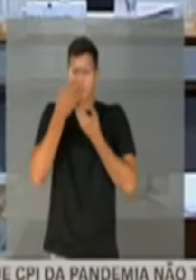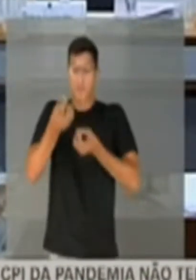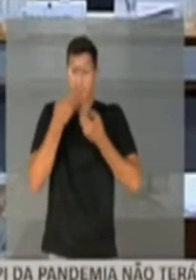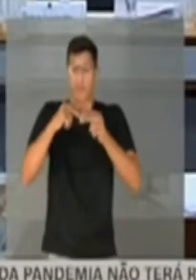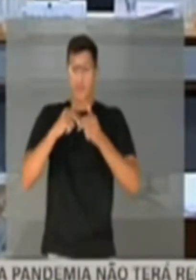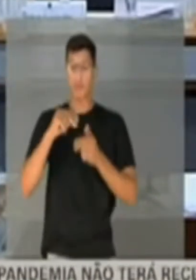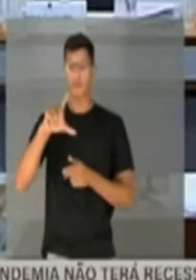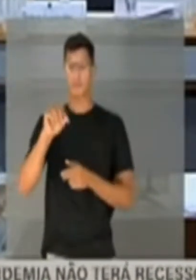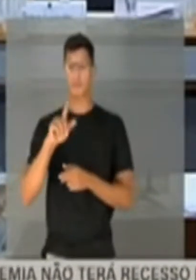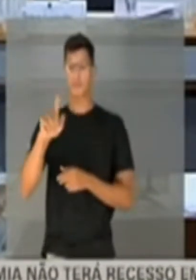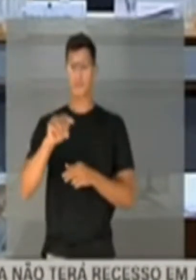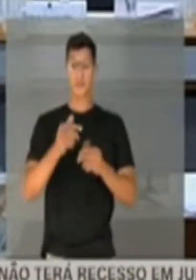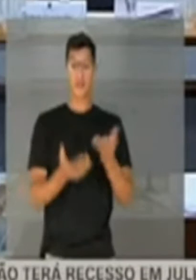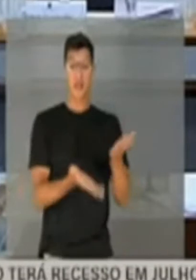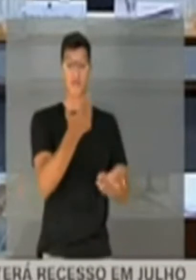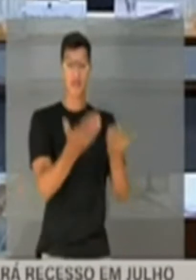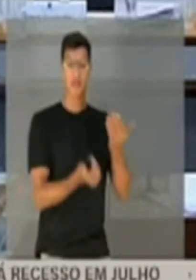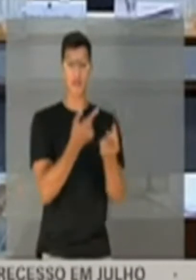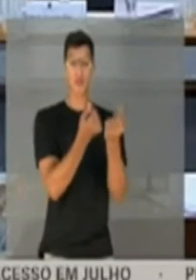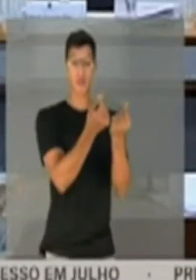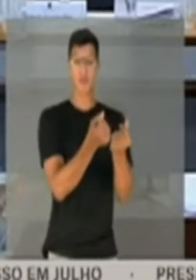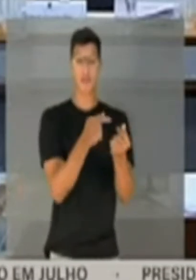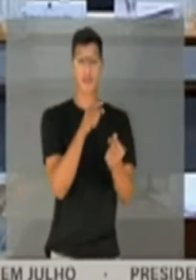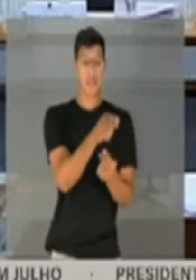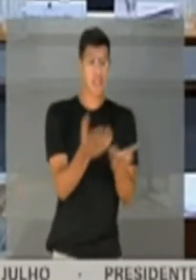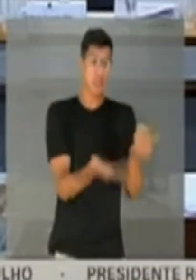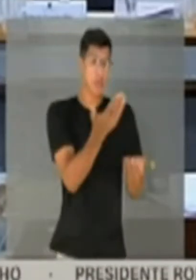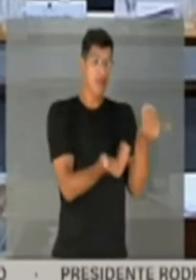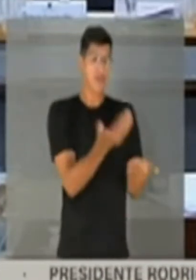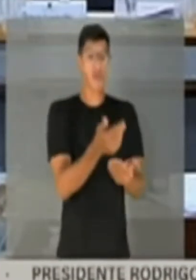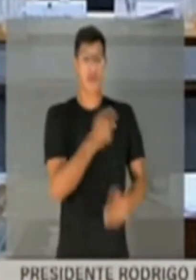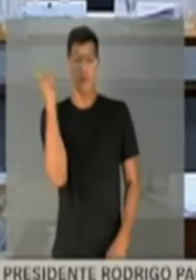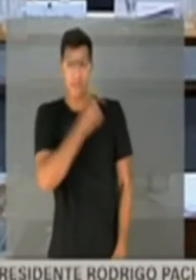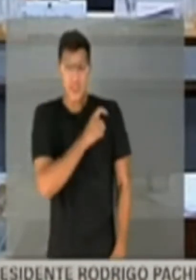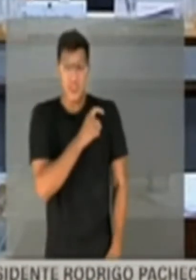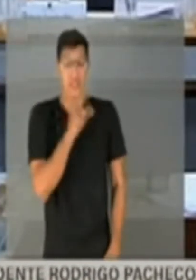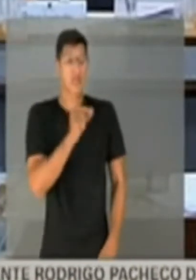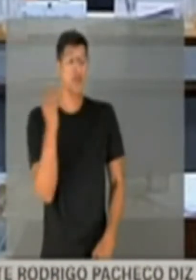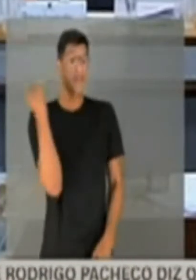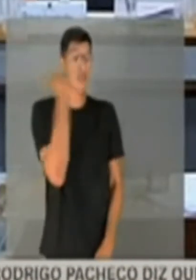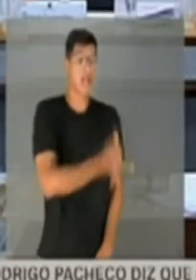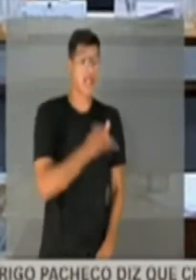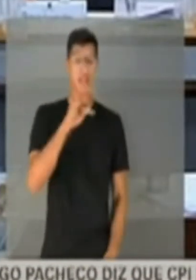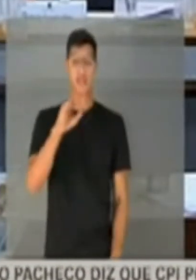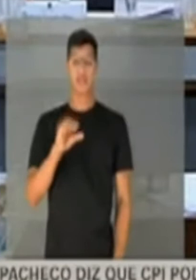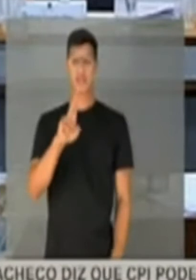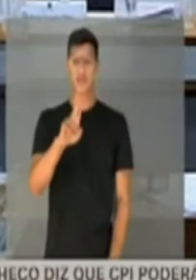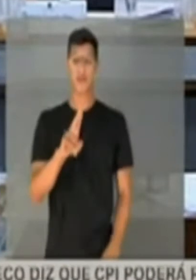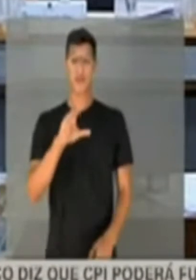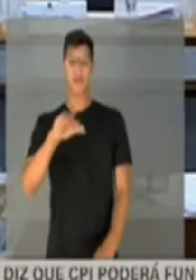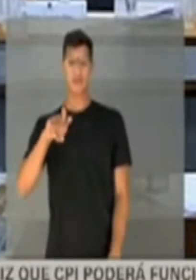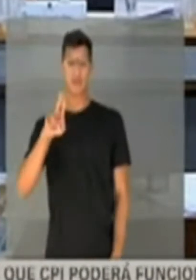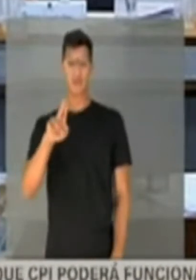através do log, levantou os preços da vacina. E ele disse que não levantou, que isso é uma mentira que foi dada ao Tribunal de Contas e à